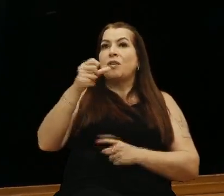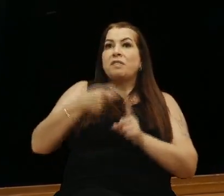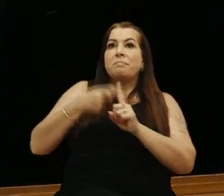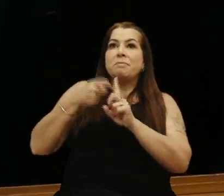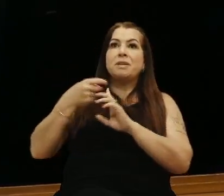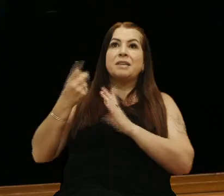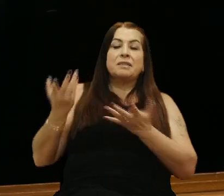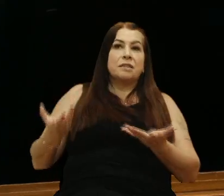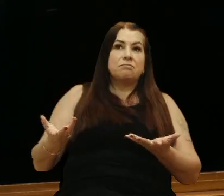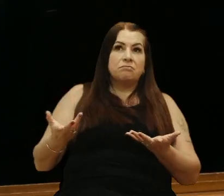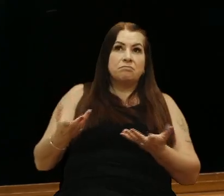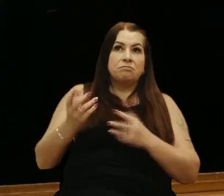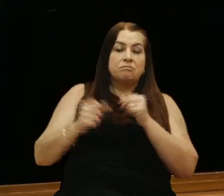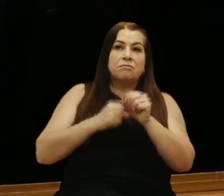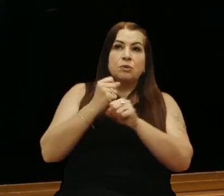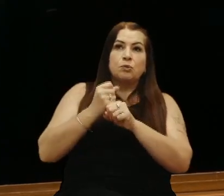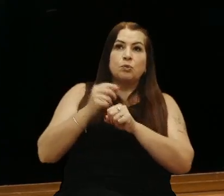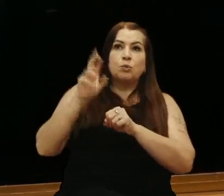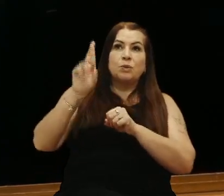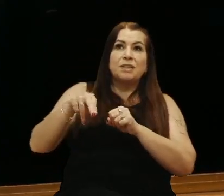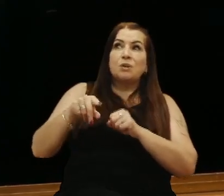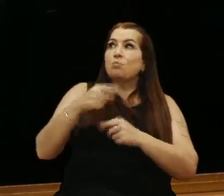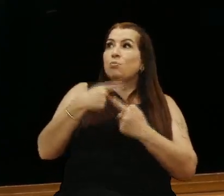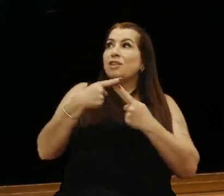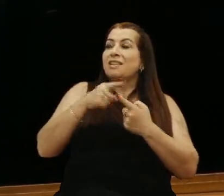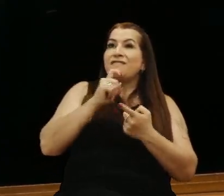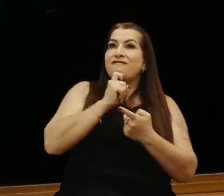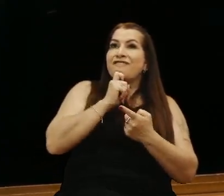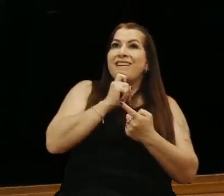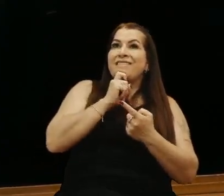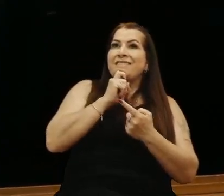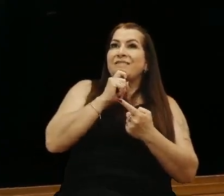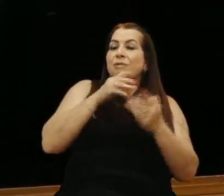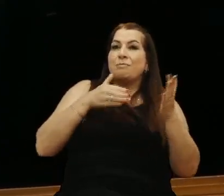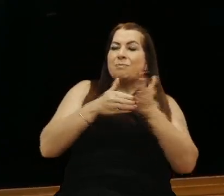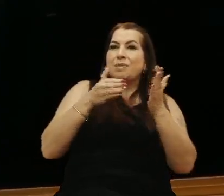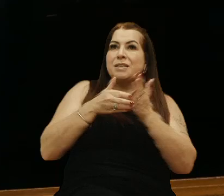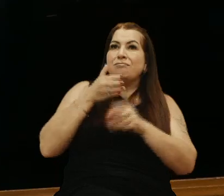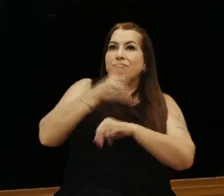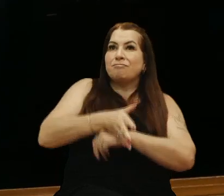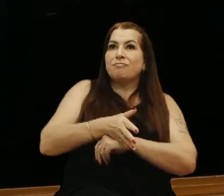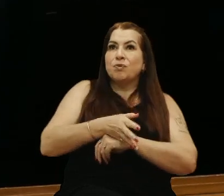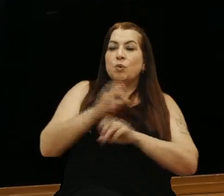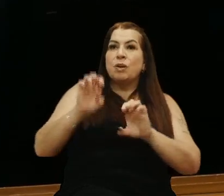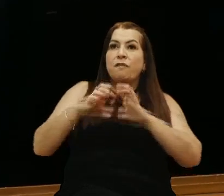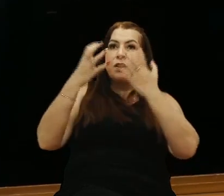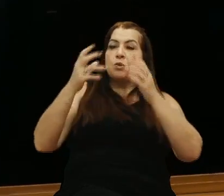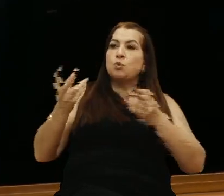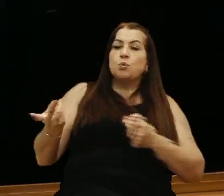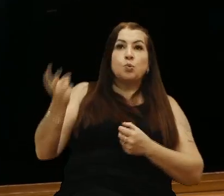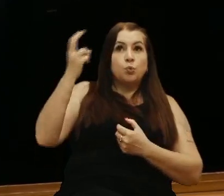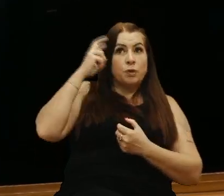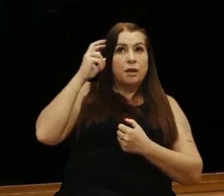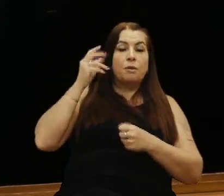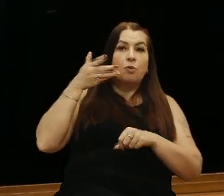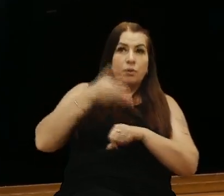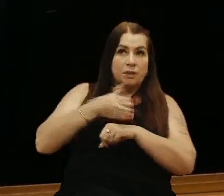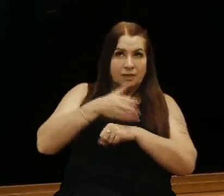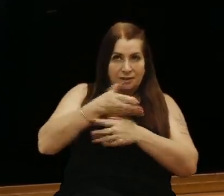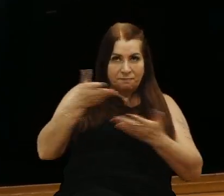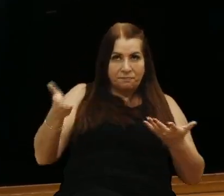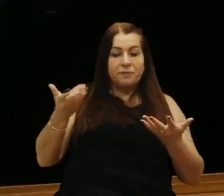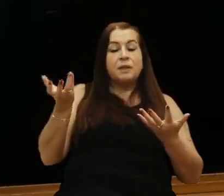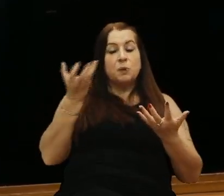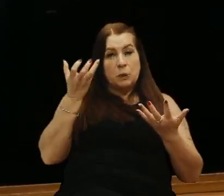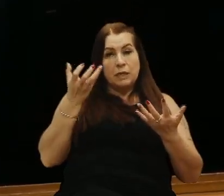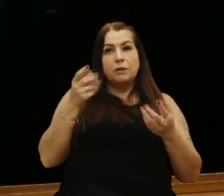do nosso ano em razão do inverno, que impede as pessoas de acessar. E somente com eventos culturais nós vamos poder fazer isso. Eu